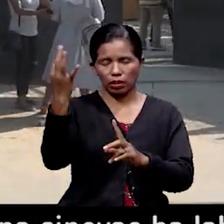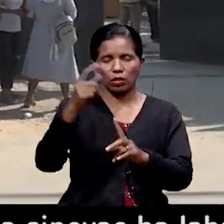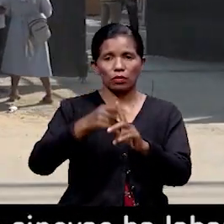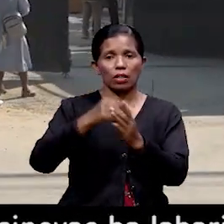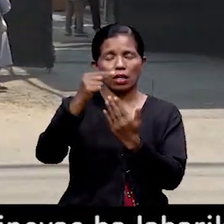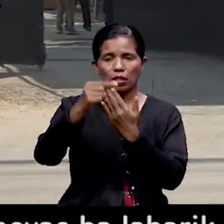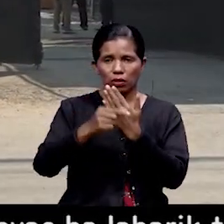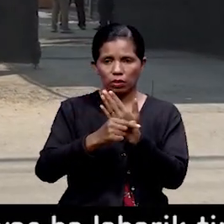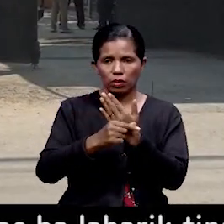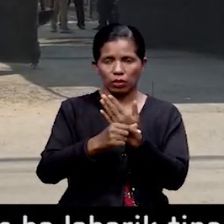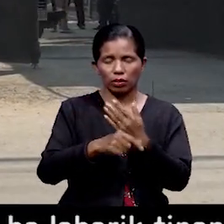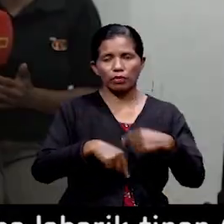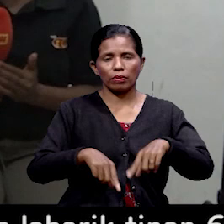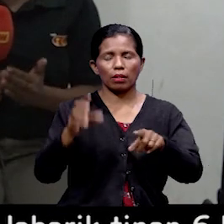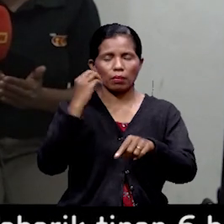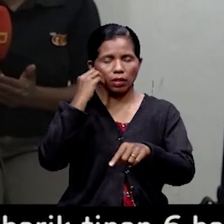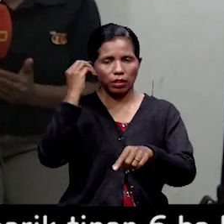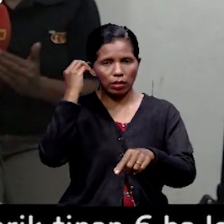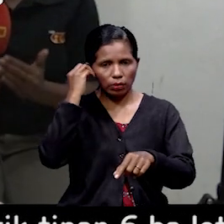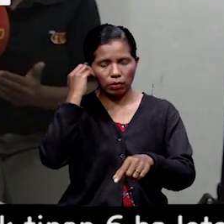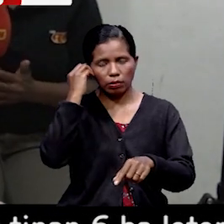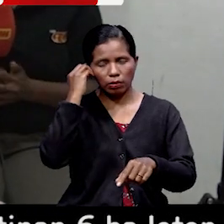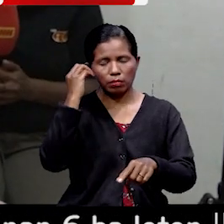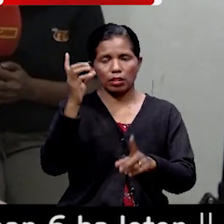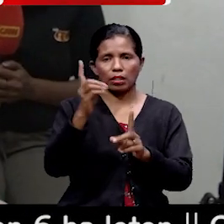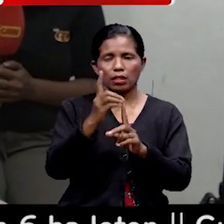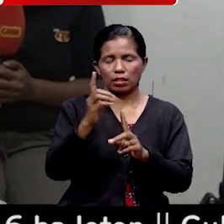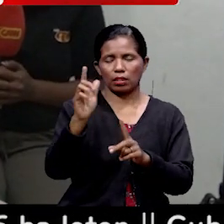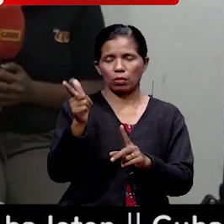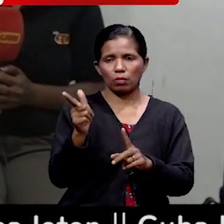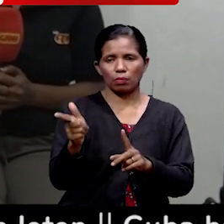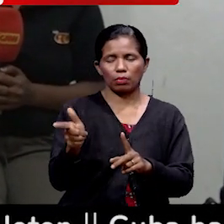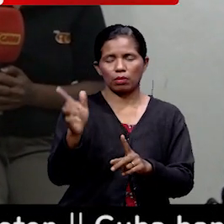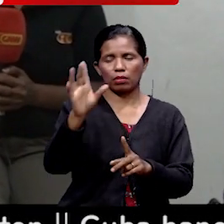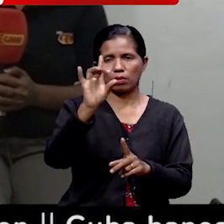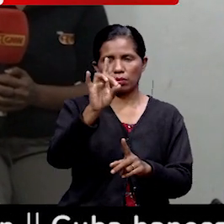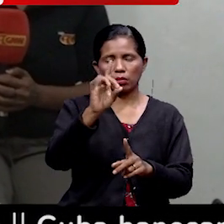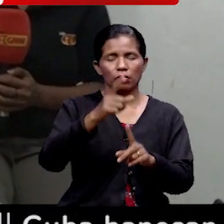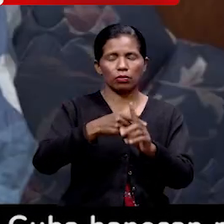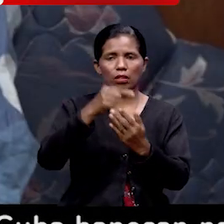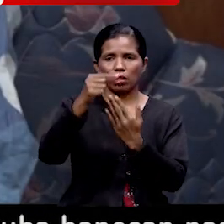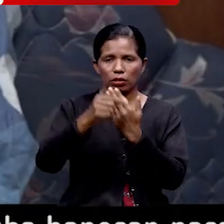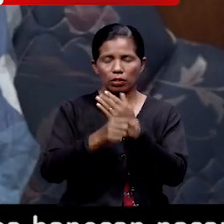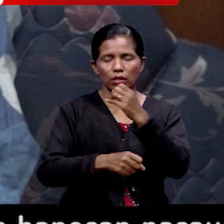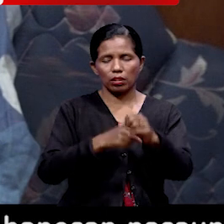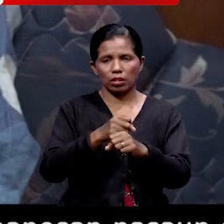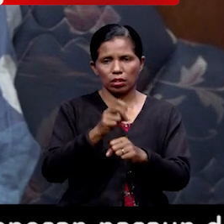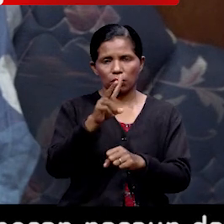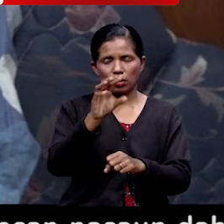agosto no Alta Ricas onde fila banha residência e a Loron Ruanulo Recen Rito fulano agosto tinan